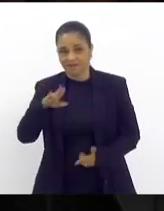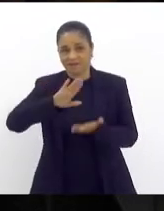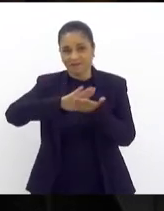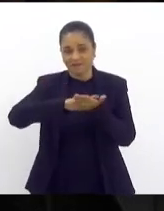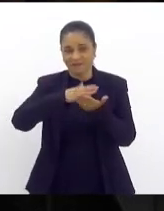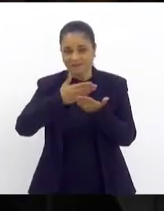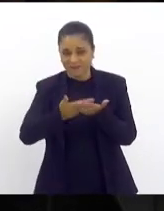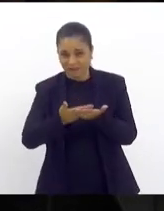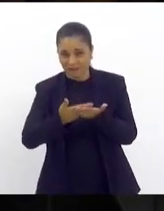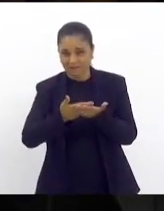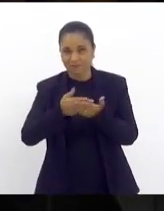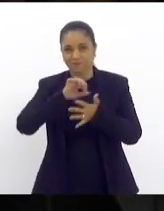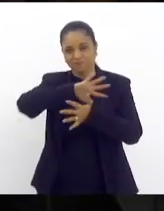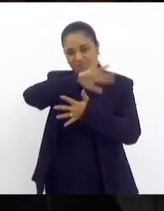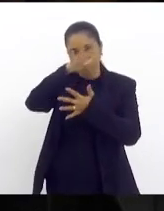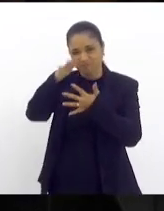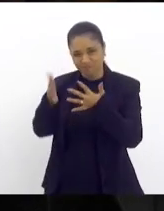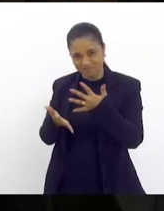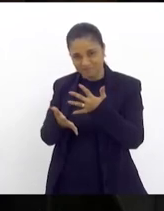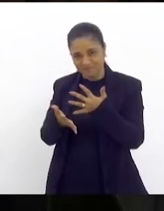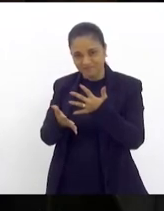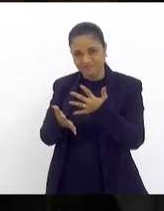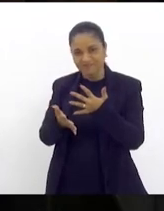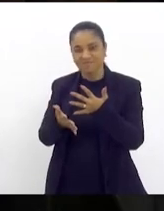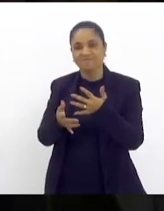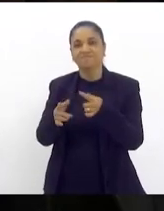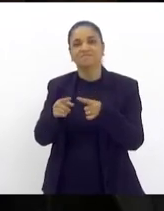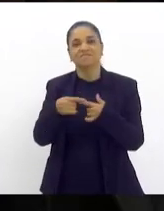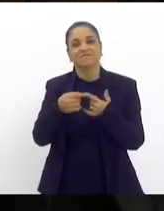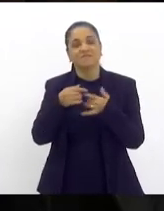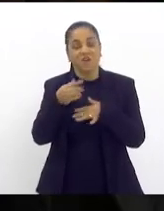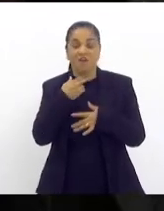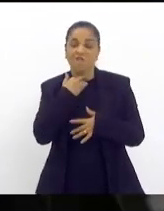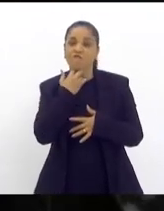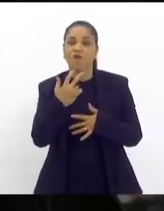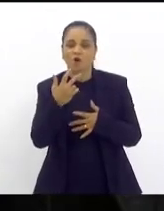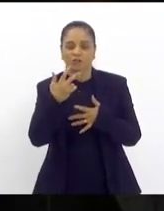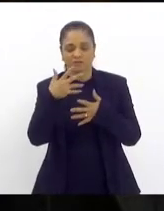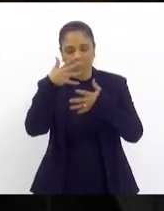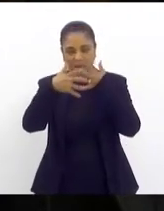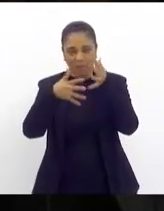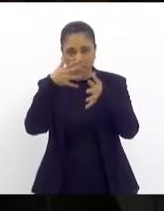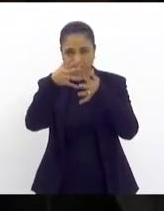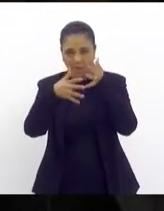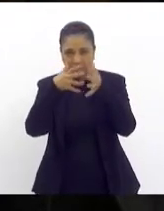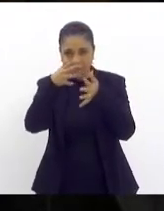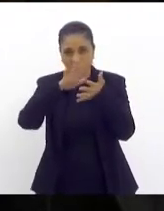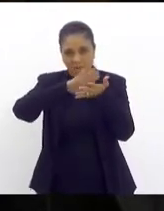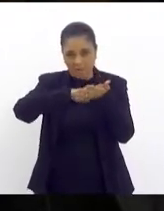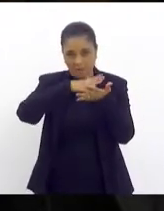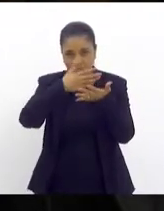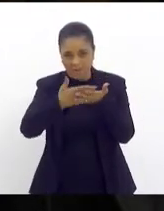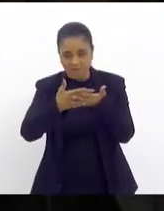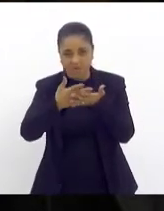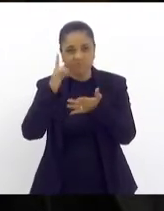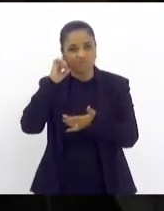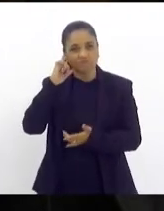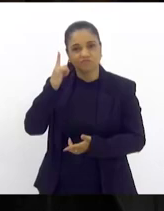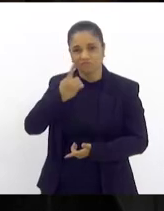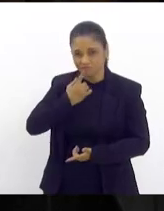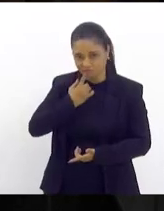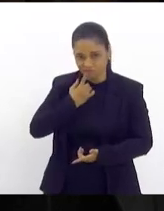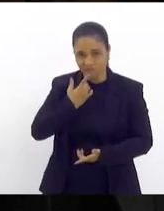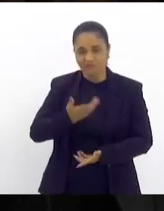da linguagem de Libras, que leva a nossa voz aos deficientes